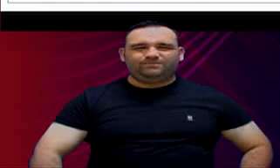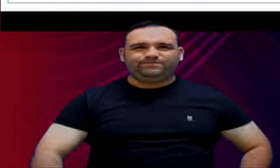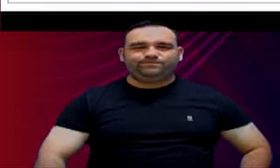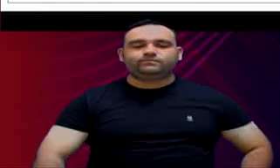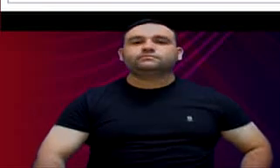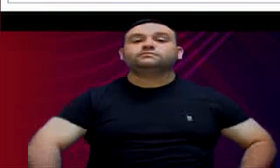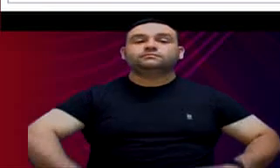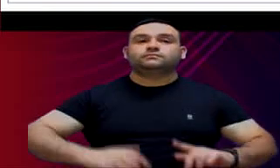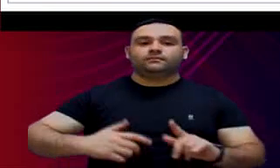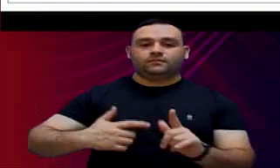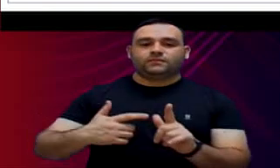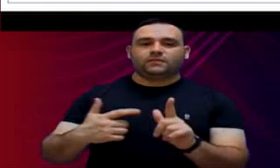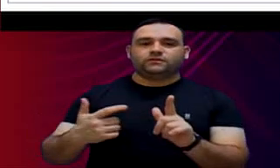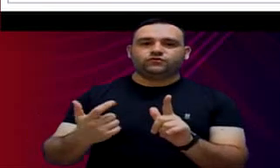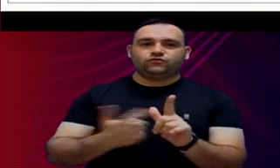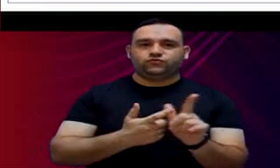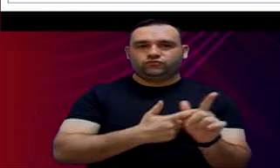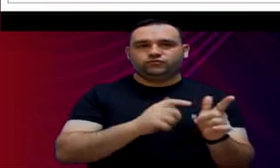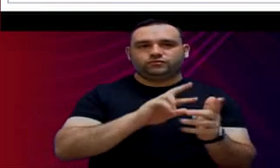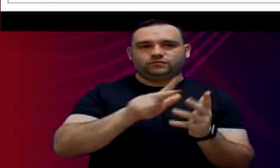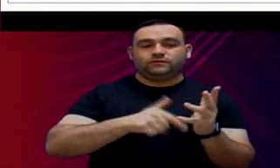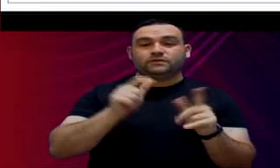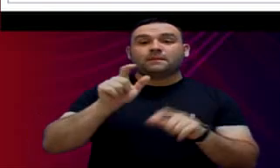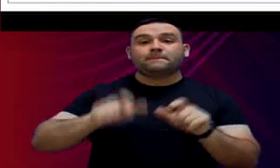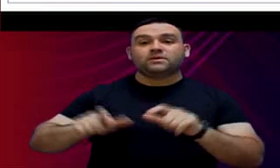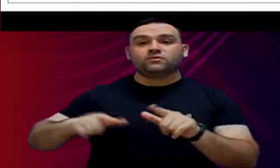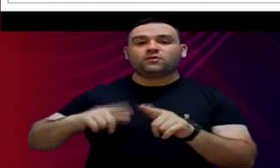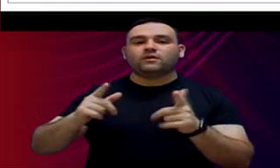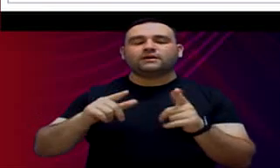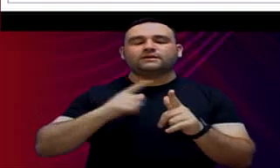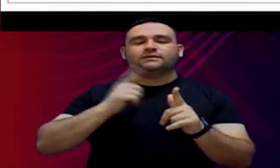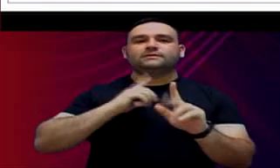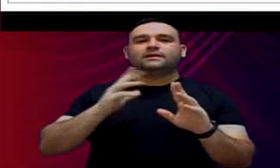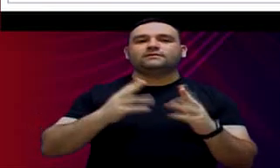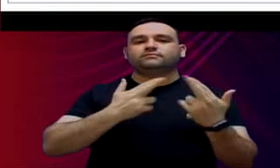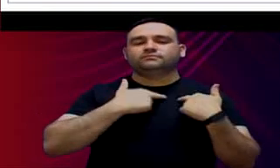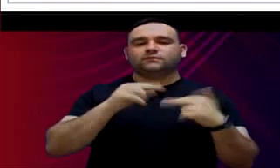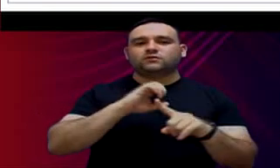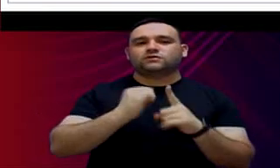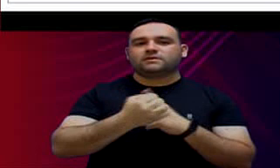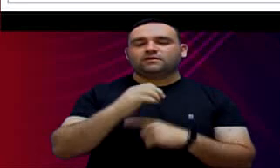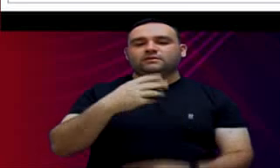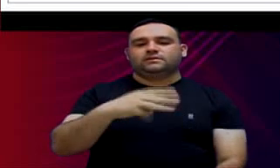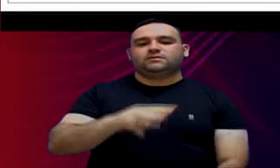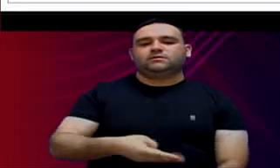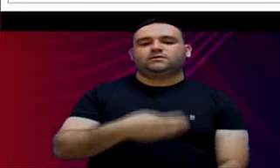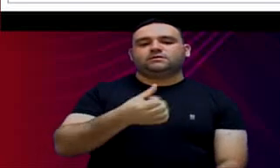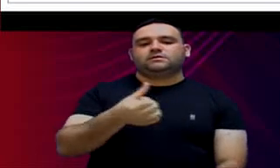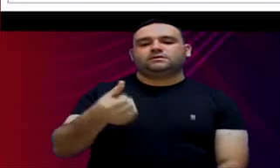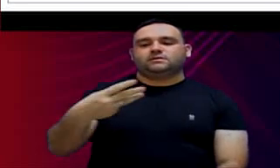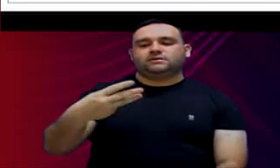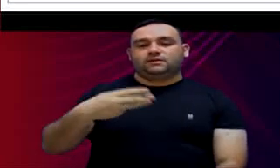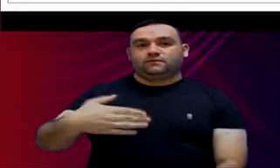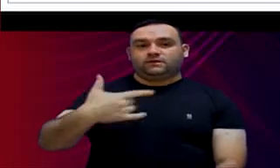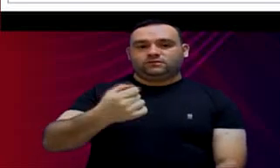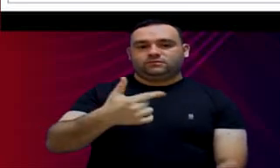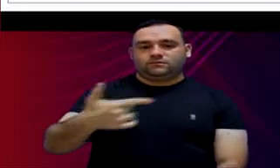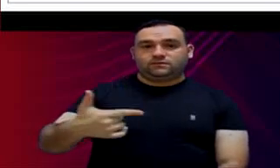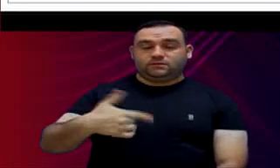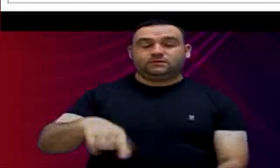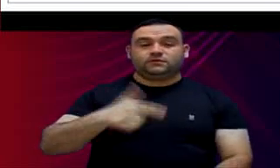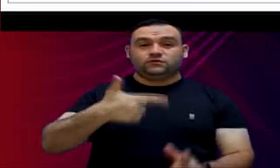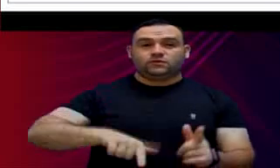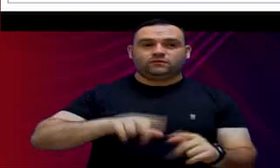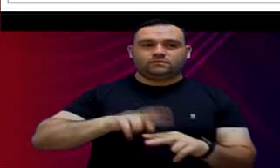agora as despesas com pessoal em cargos sociais 3.163 empenhado para